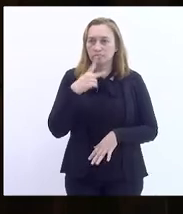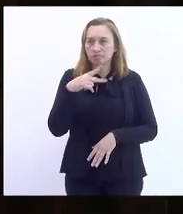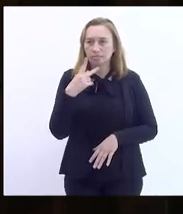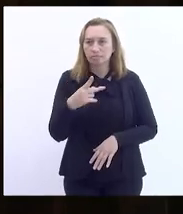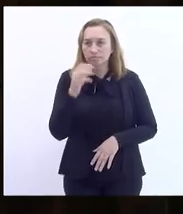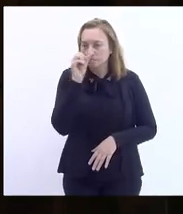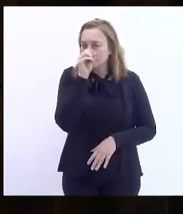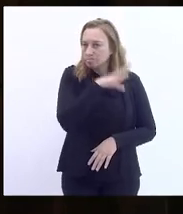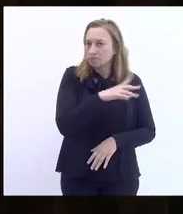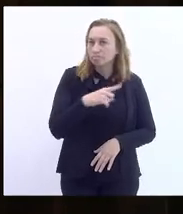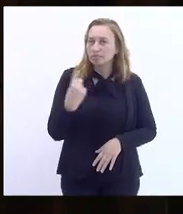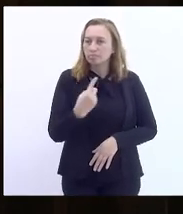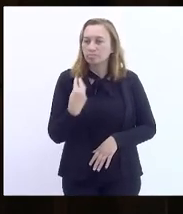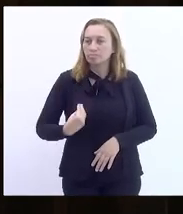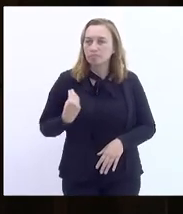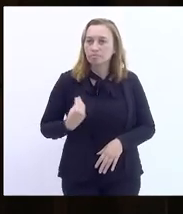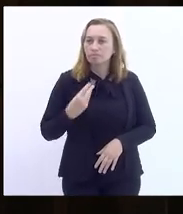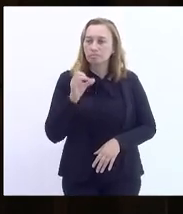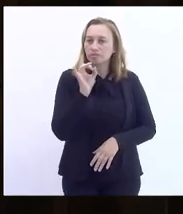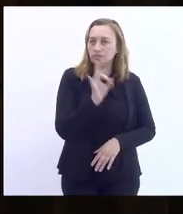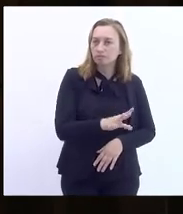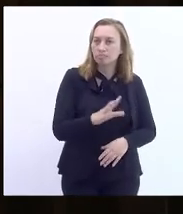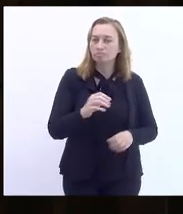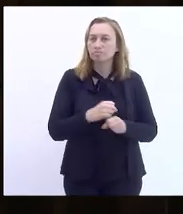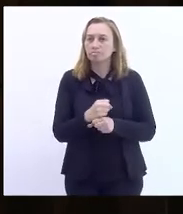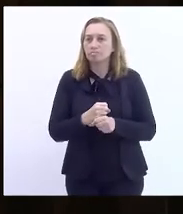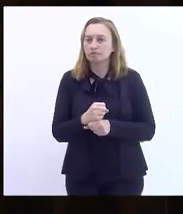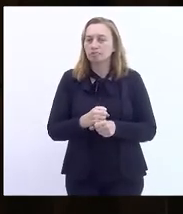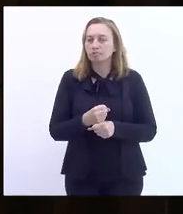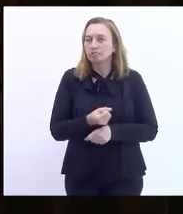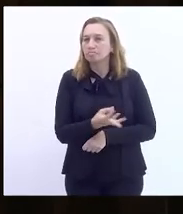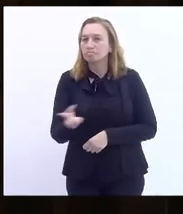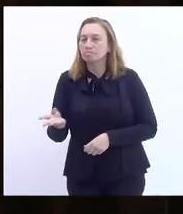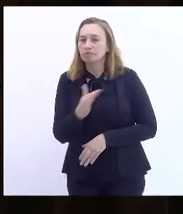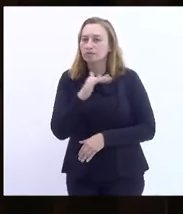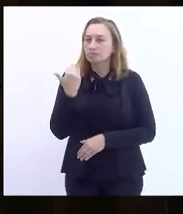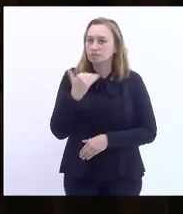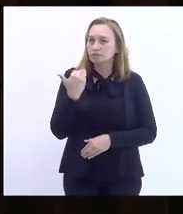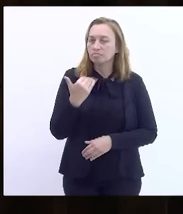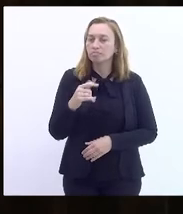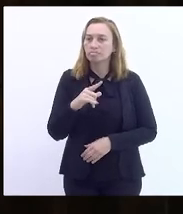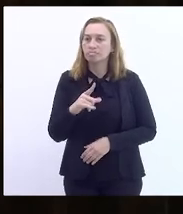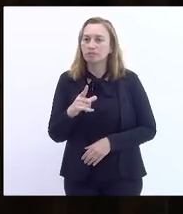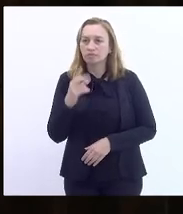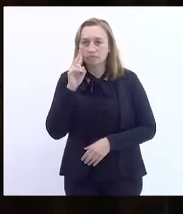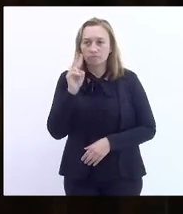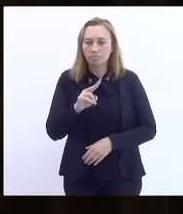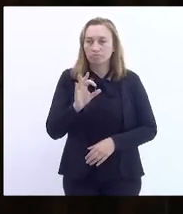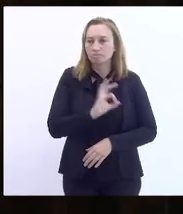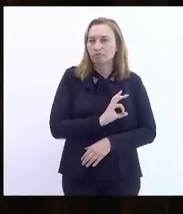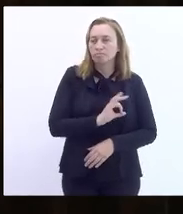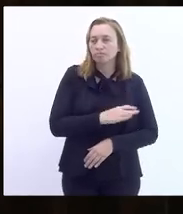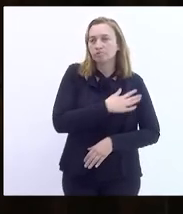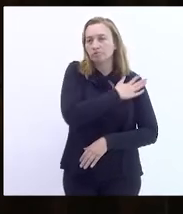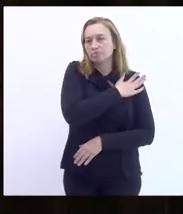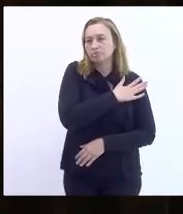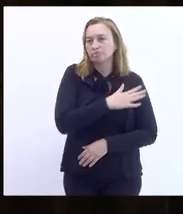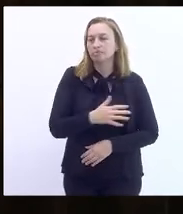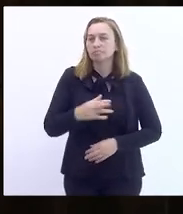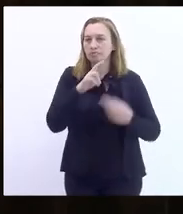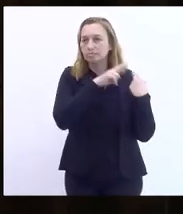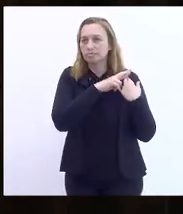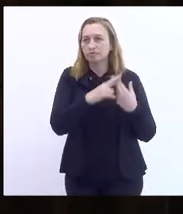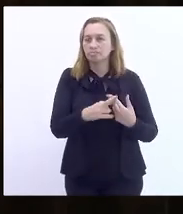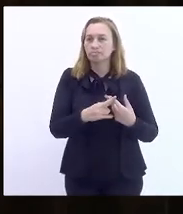um absurdo que a gente tem vivido só no último ano a quantidade de chacinas que a gente viveu que a polícia militar do Rio de Janeiro seja